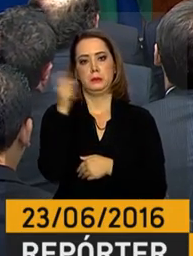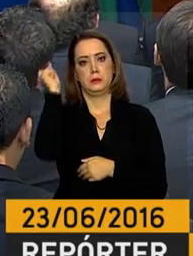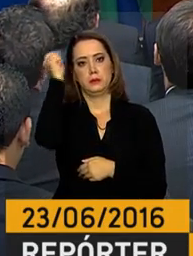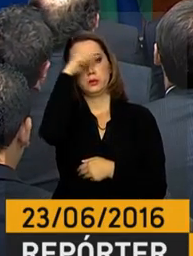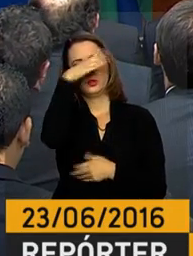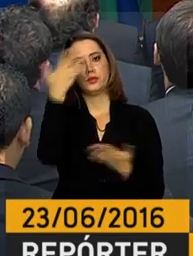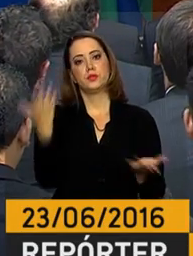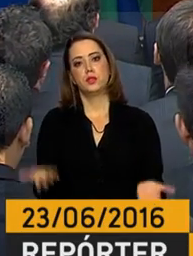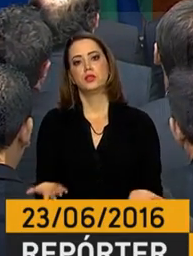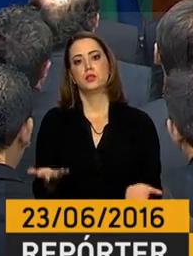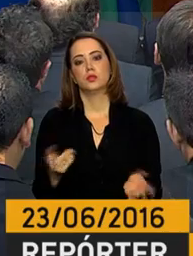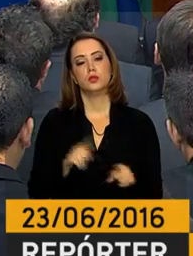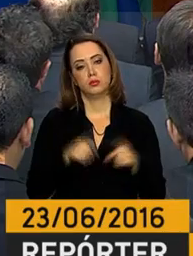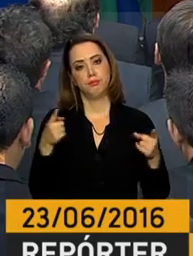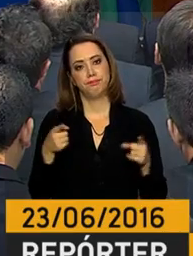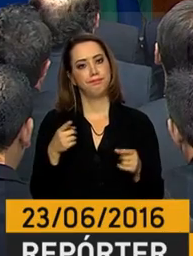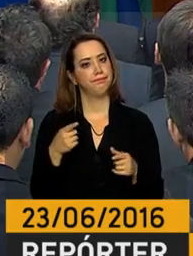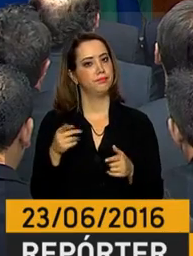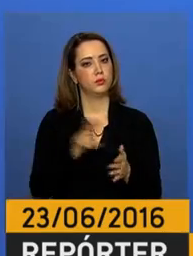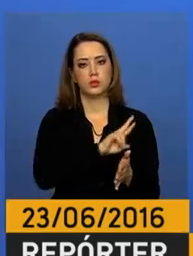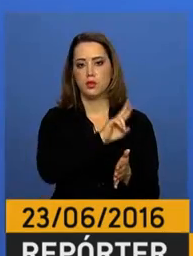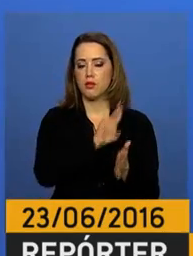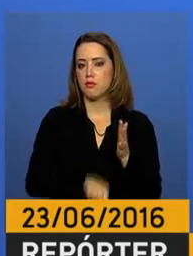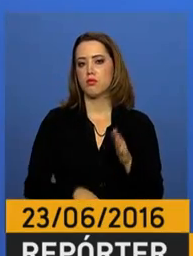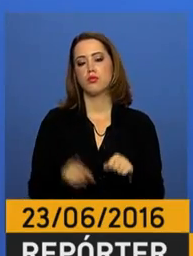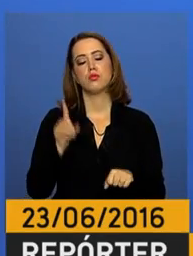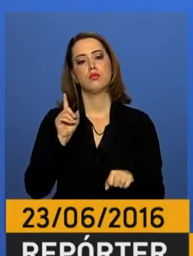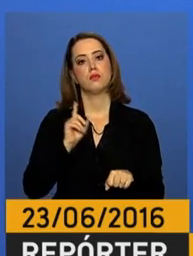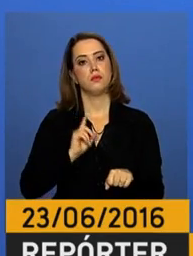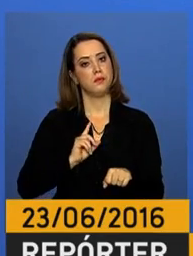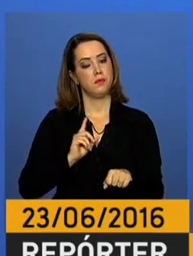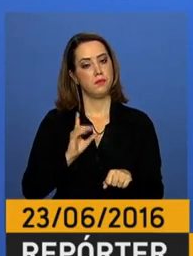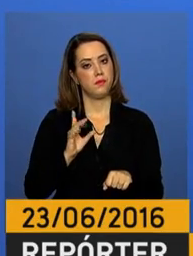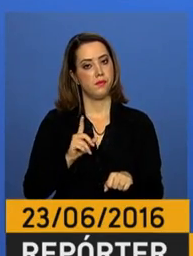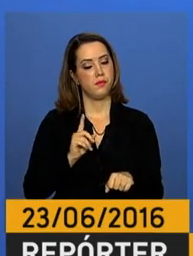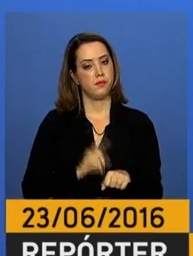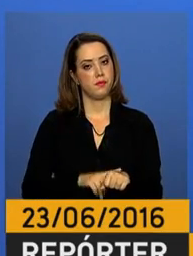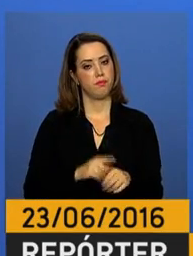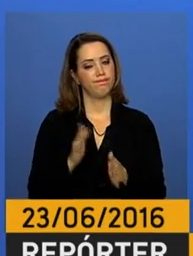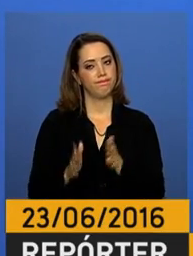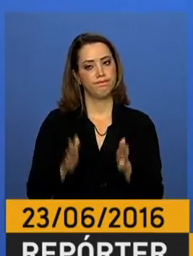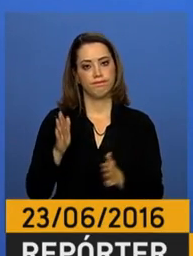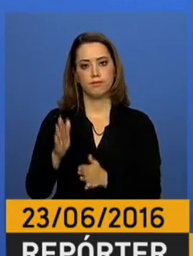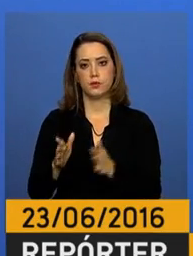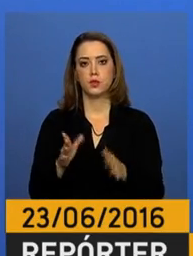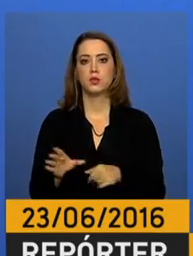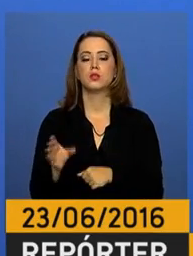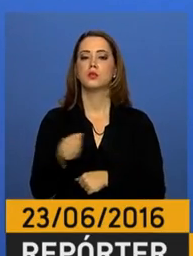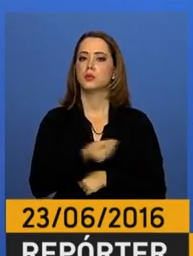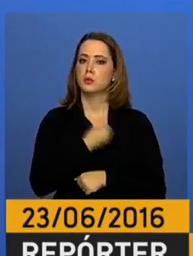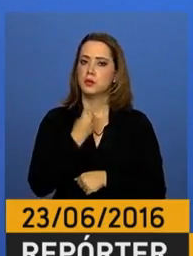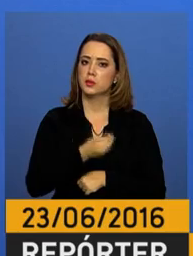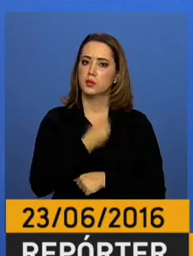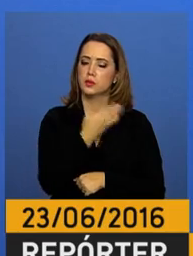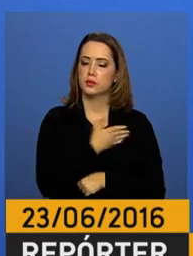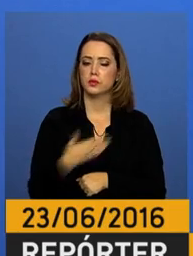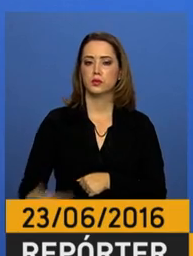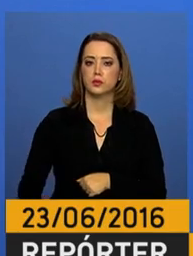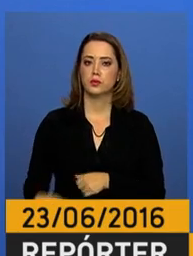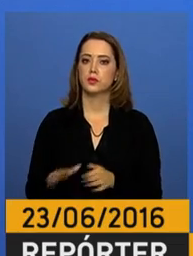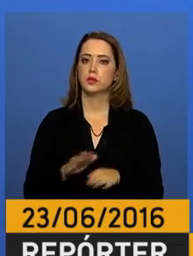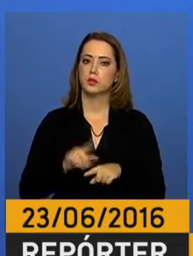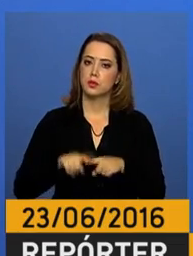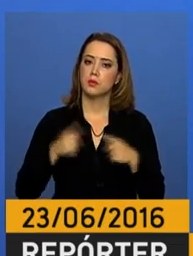momentos da vida pública nacional e é verdade absolutamente verdadeiro mas eu diria Ministro senhoria que neste momento os senhores